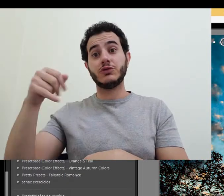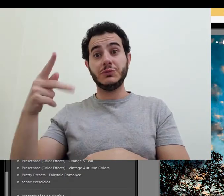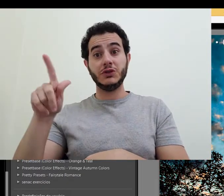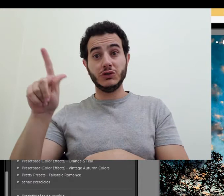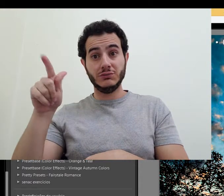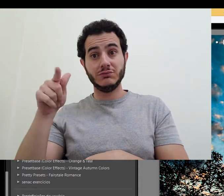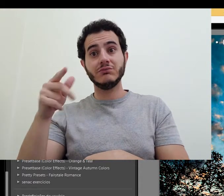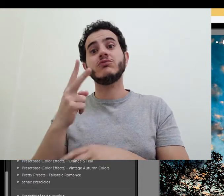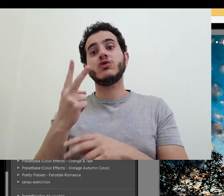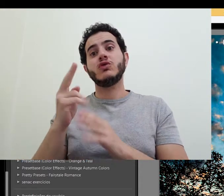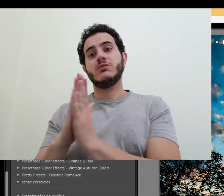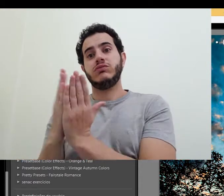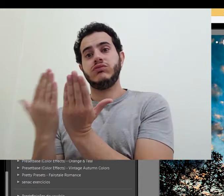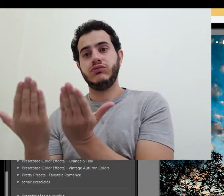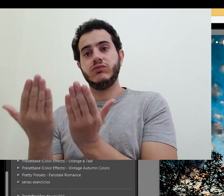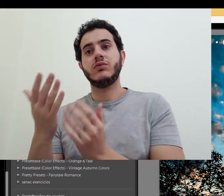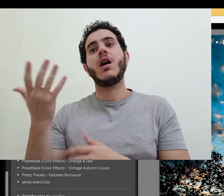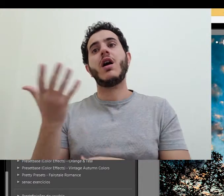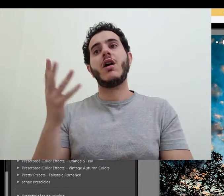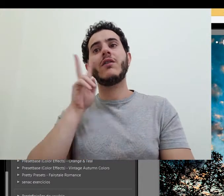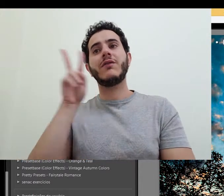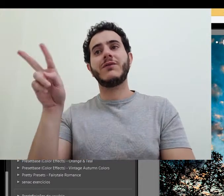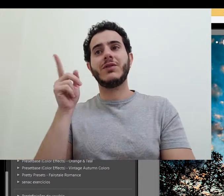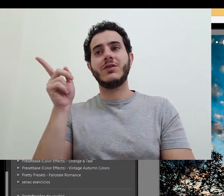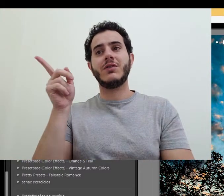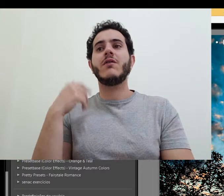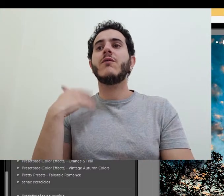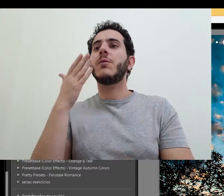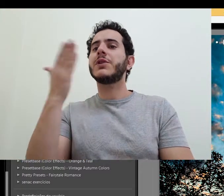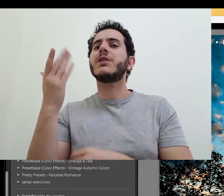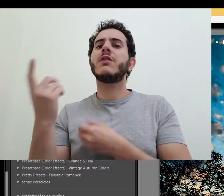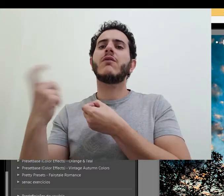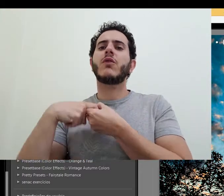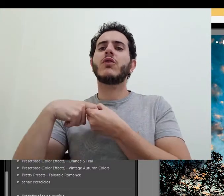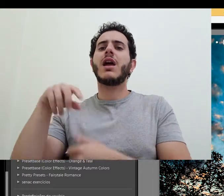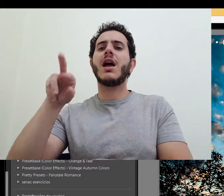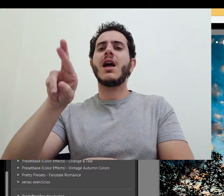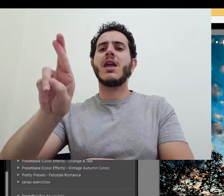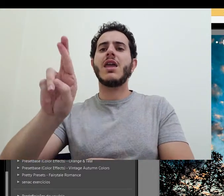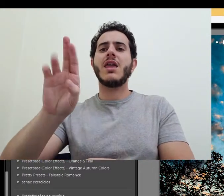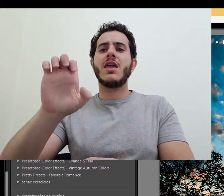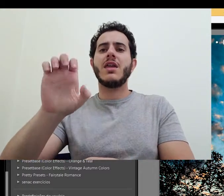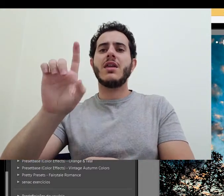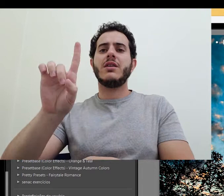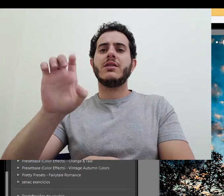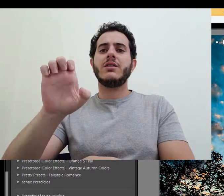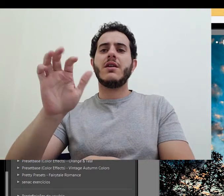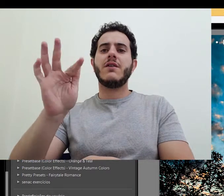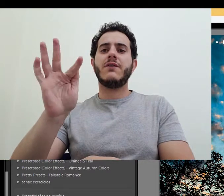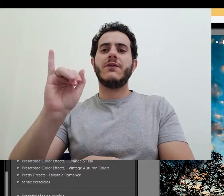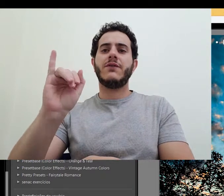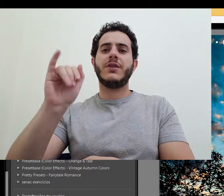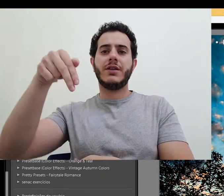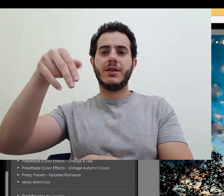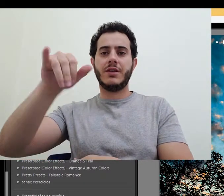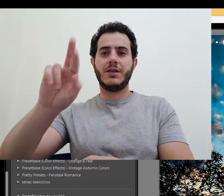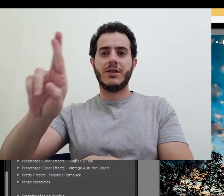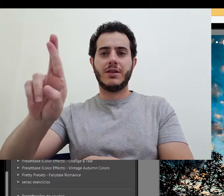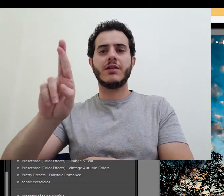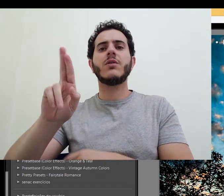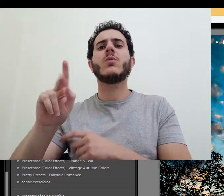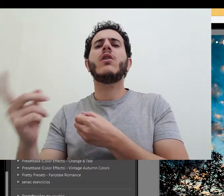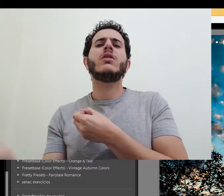cada uma cópia dessa eu vou vir no painel da direita e vou pedir para redefinir. Repara que ela já está com diversos ajustes aqui. E eu vou pedir